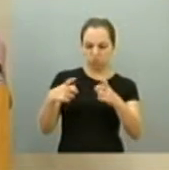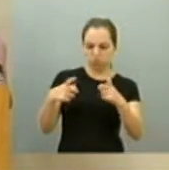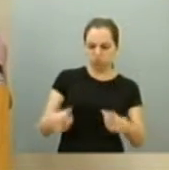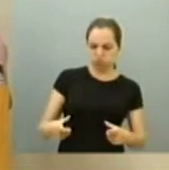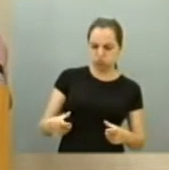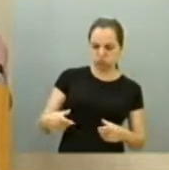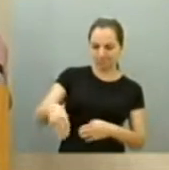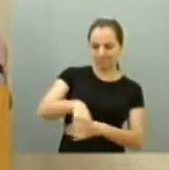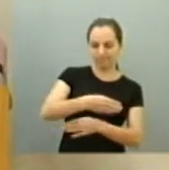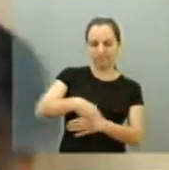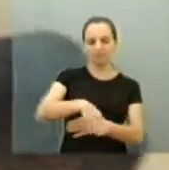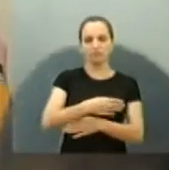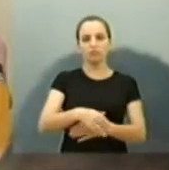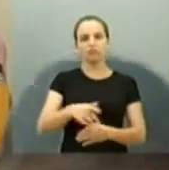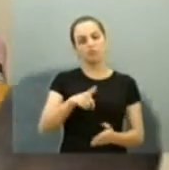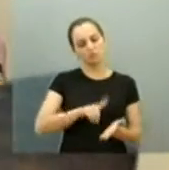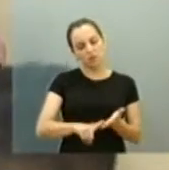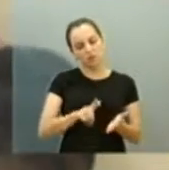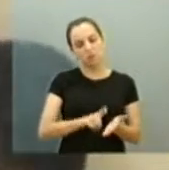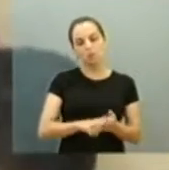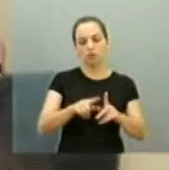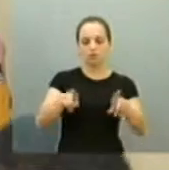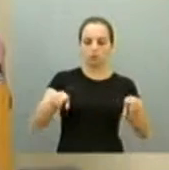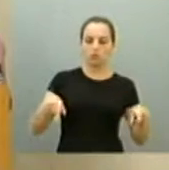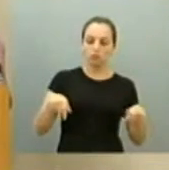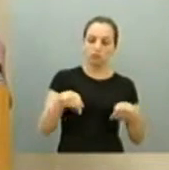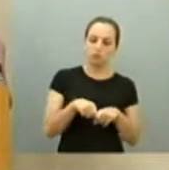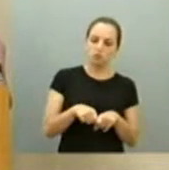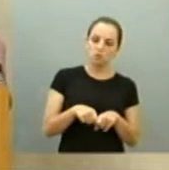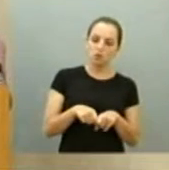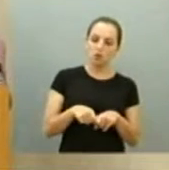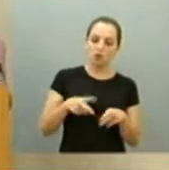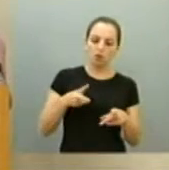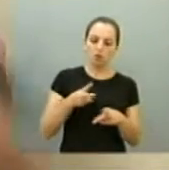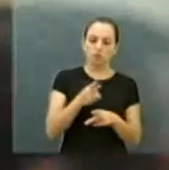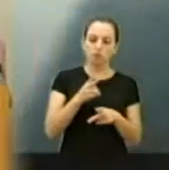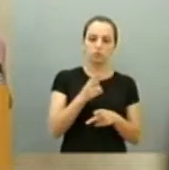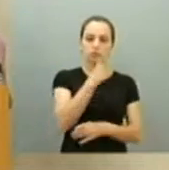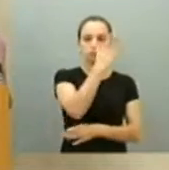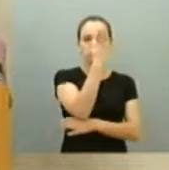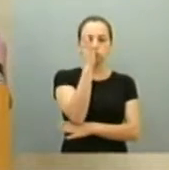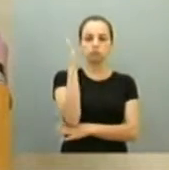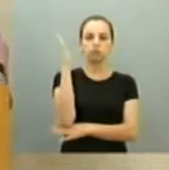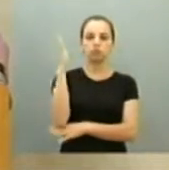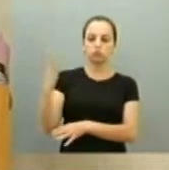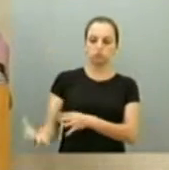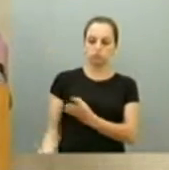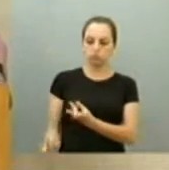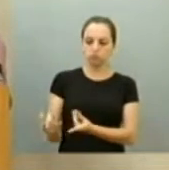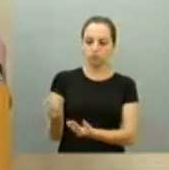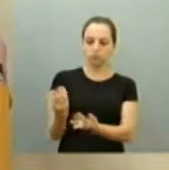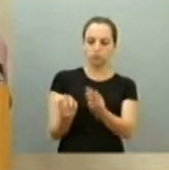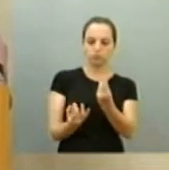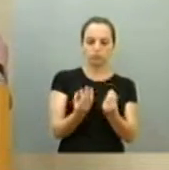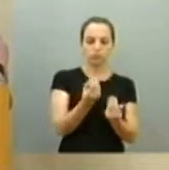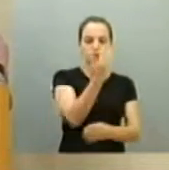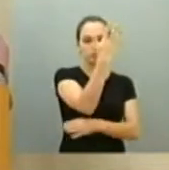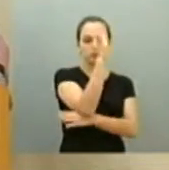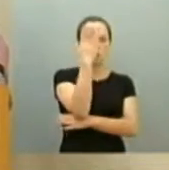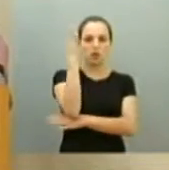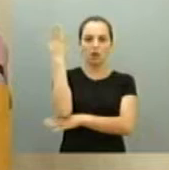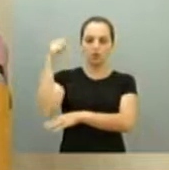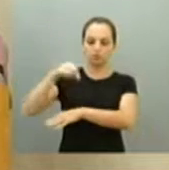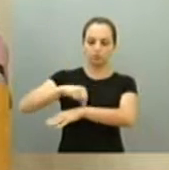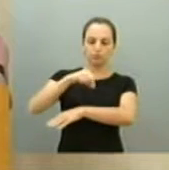ruas como a limpeza nos terrenos, a poda dos matos, algumas árvores aí com bastante árvore com